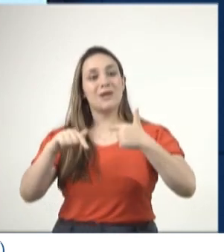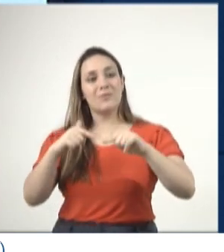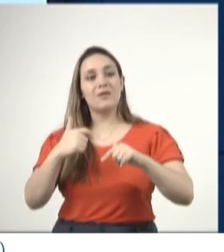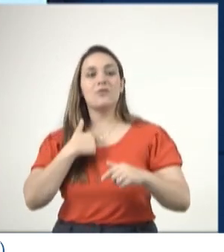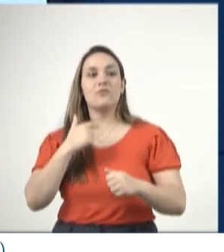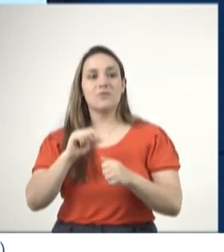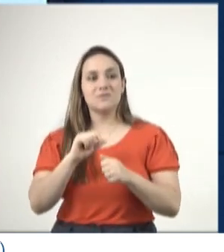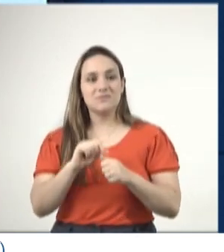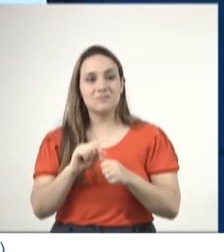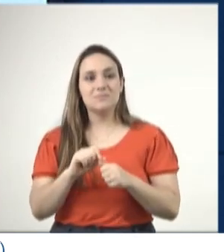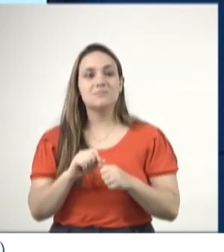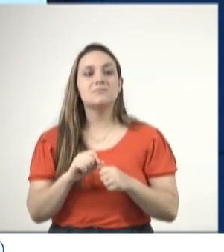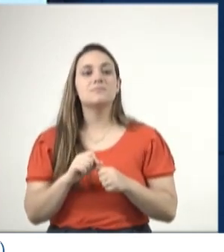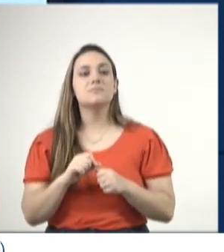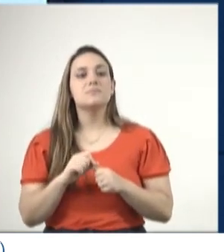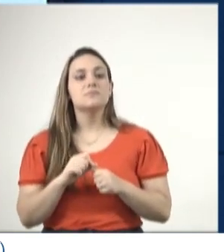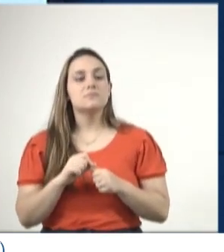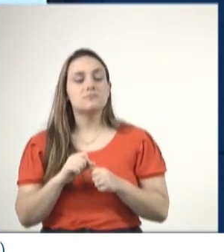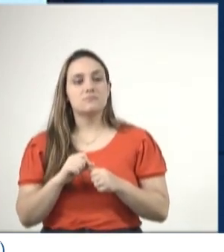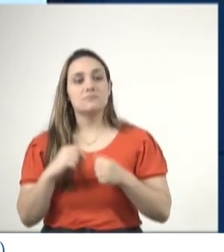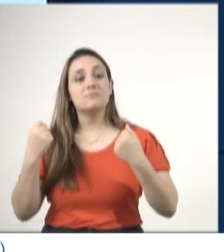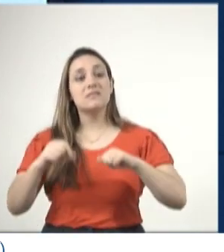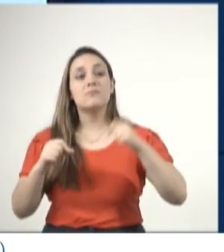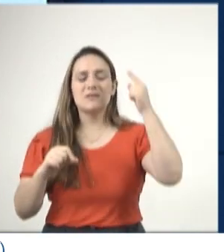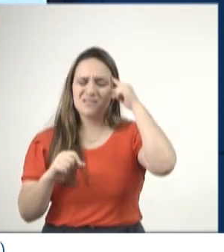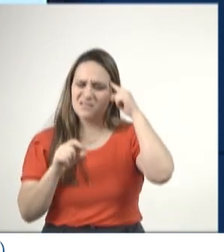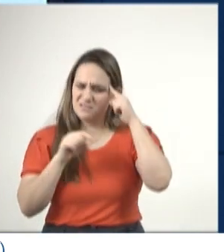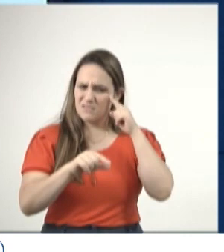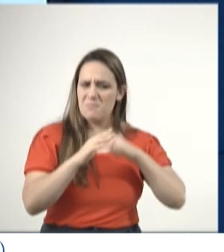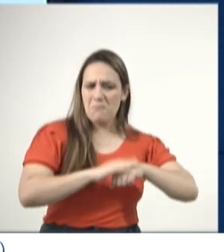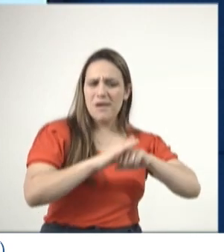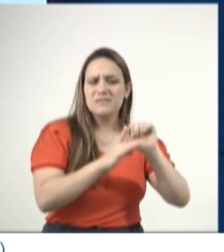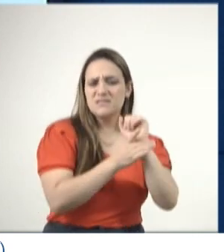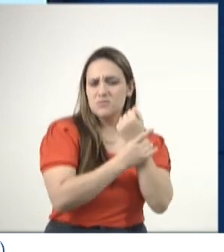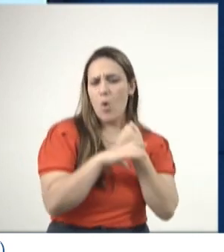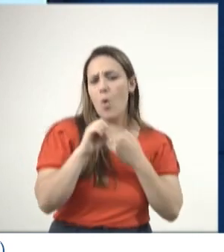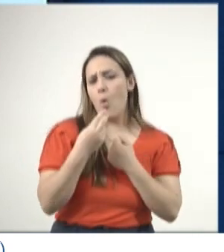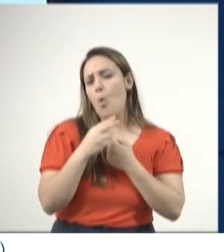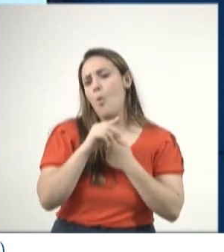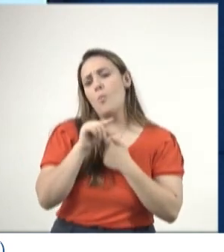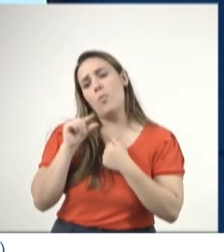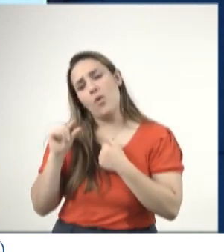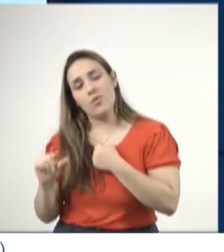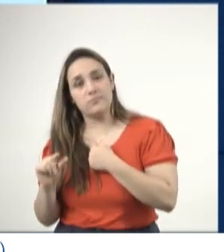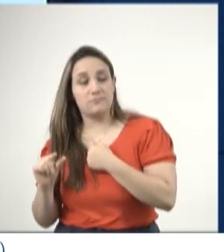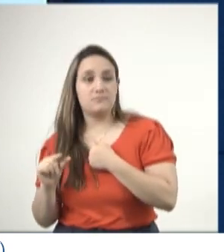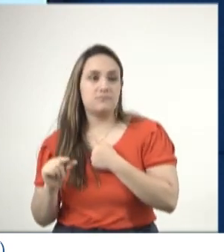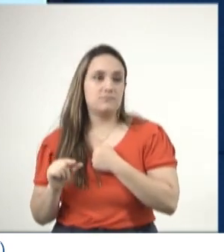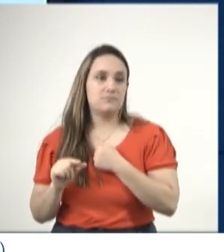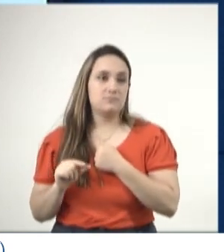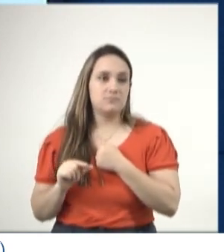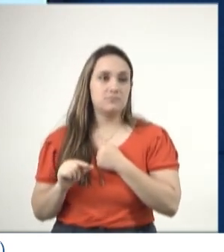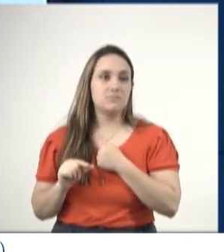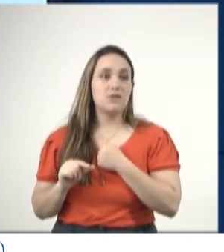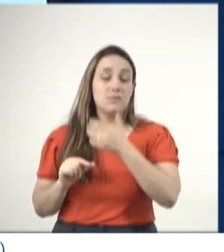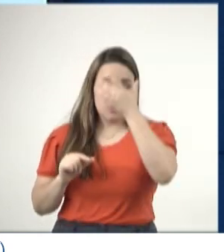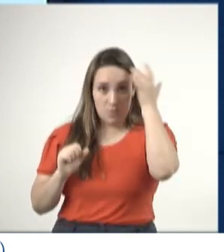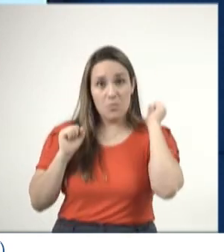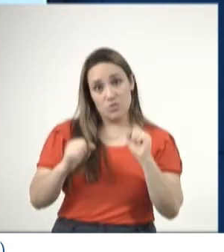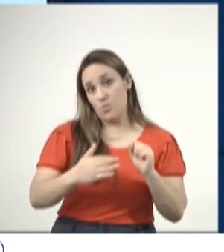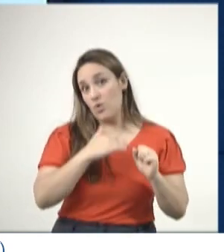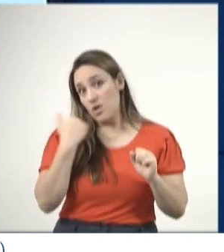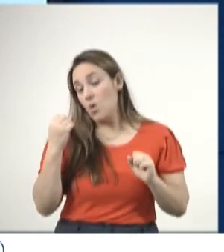fazer, tem que levar em consideração: isso é mais seguro ou isso é menos seguro? As pessoas têm mais chance de sobreviver ou menos chance de